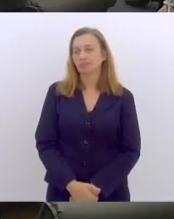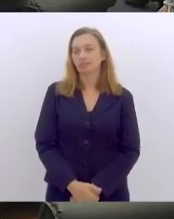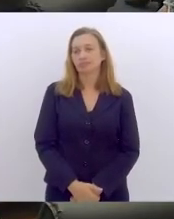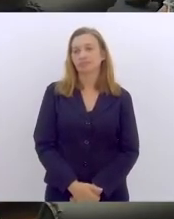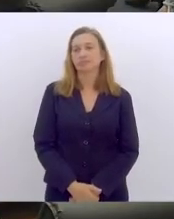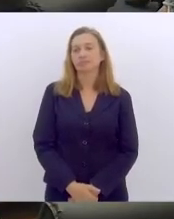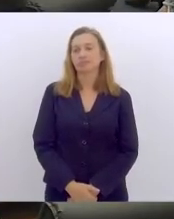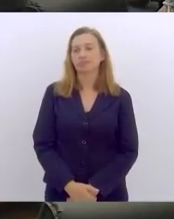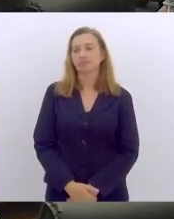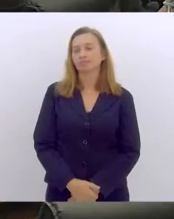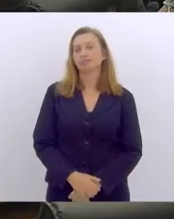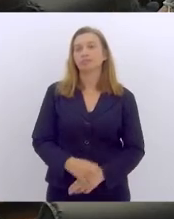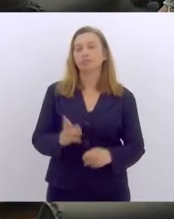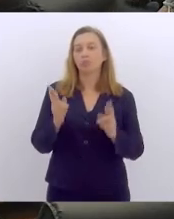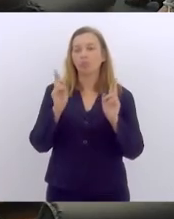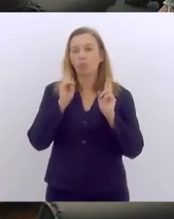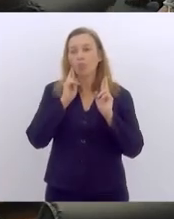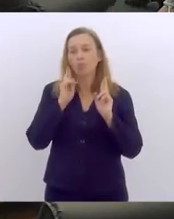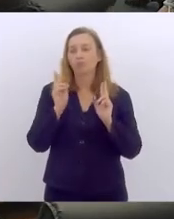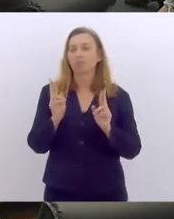Abriu o som e fechou. Sube.